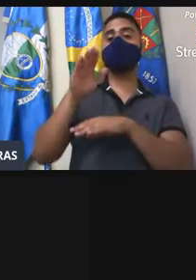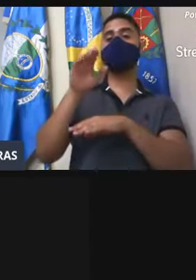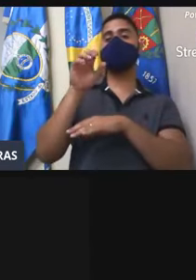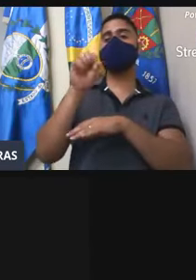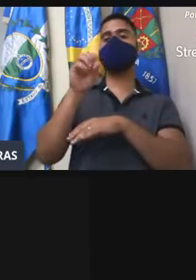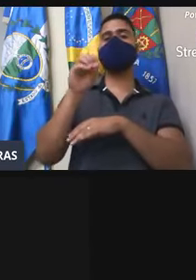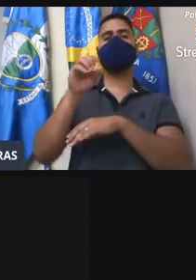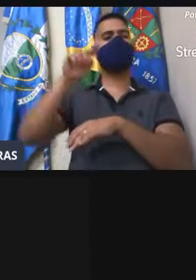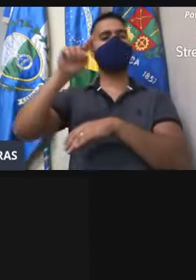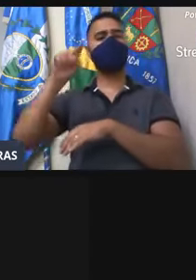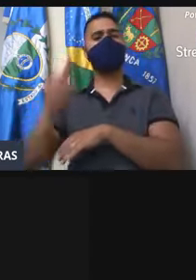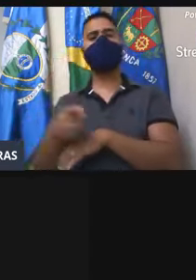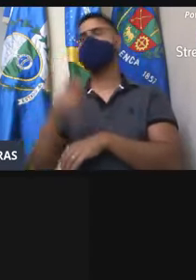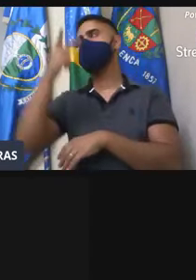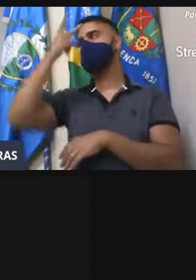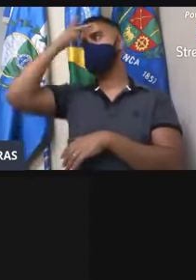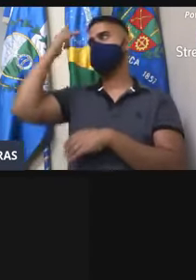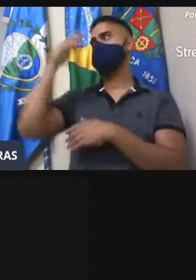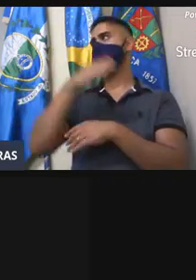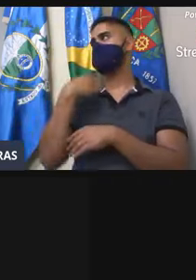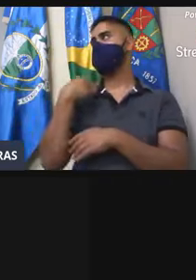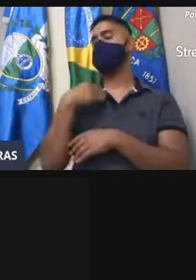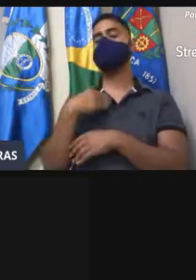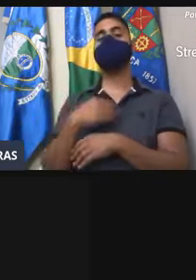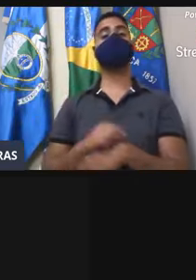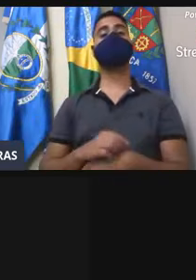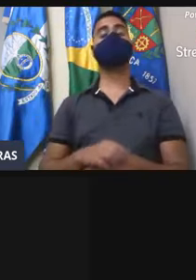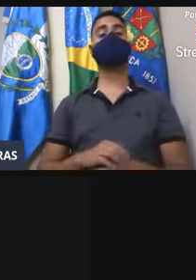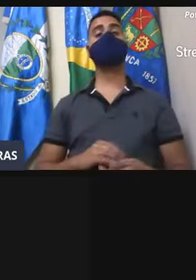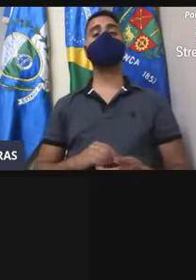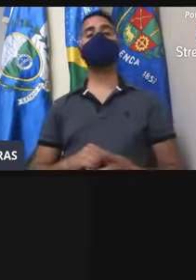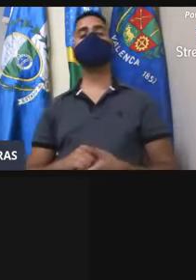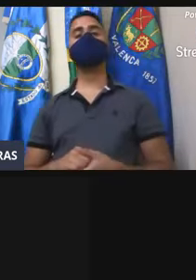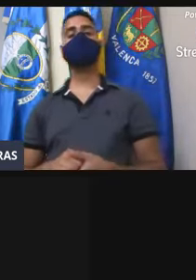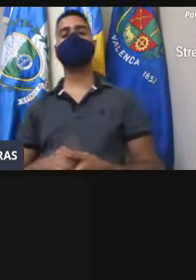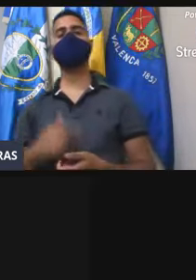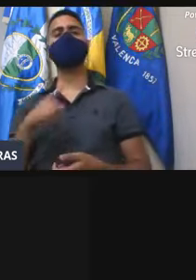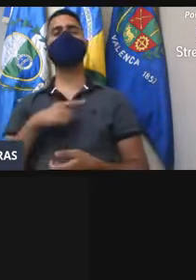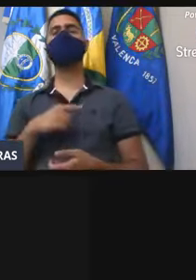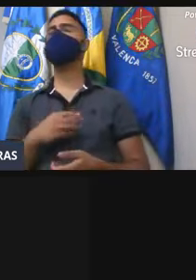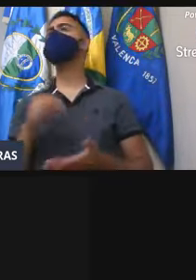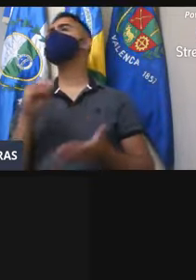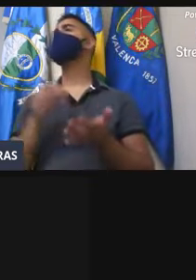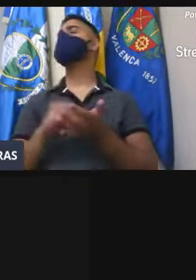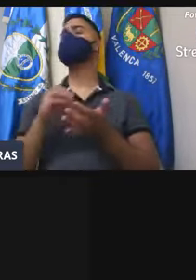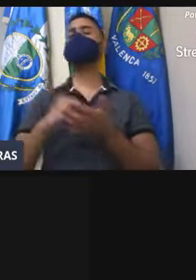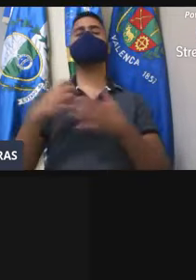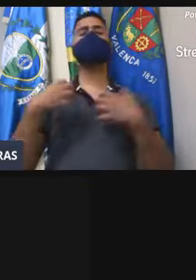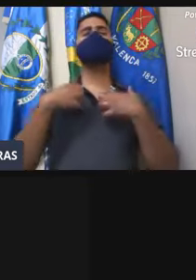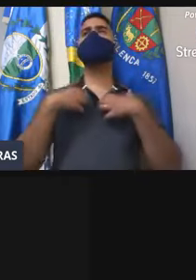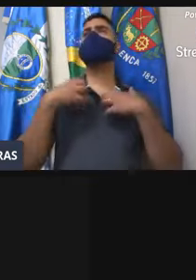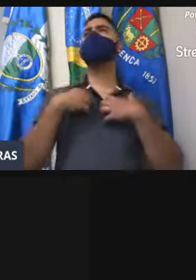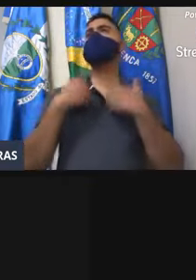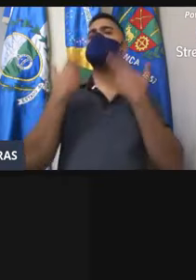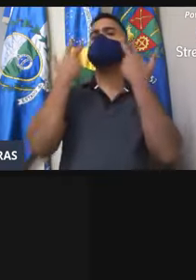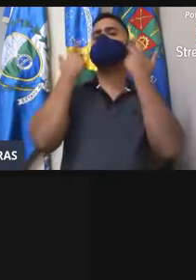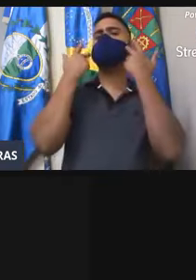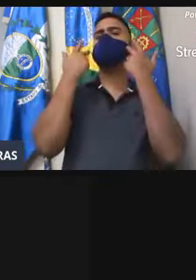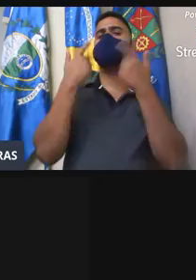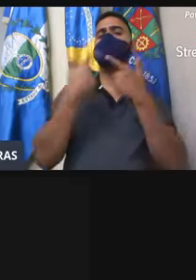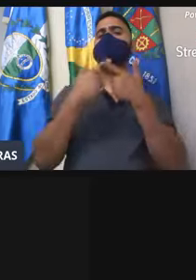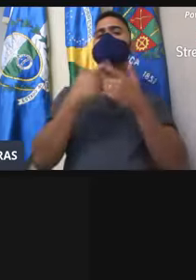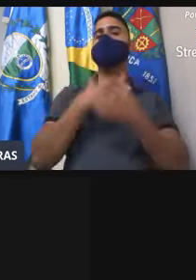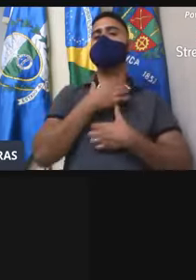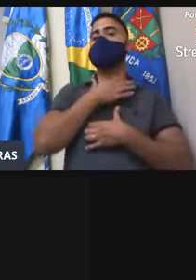Mais de 80 mil pessoas, vereador Marquinhos. Então, e o que acontece? Nós estamos tendo uma falsa sensação de normalidade por conta do